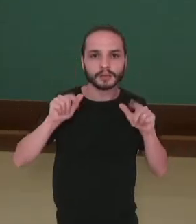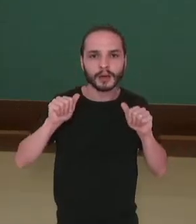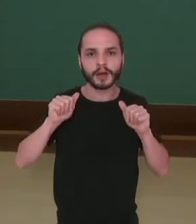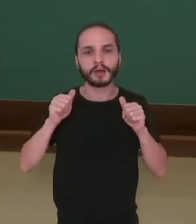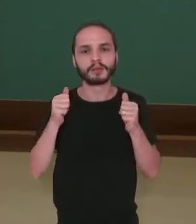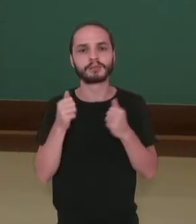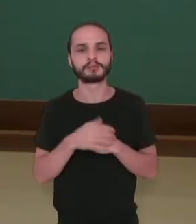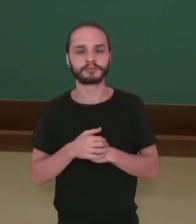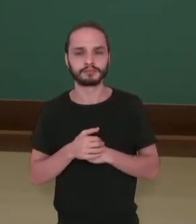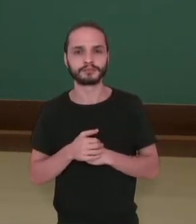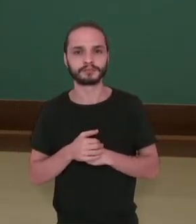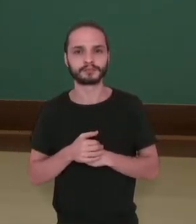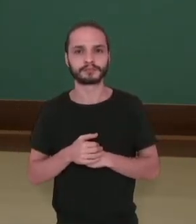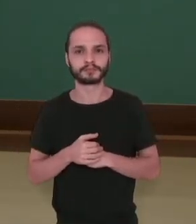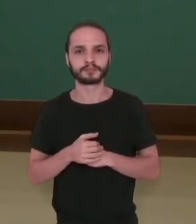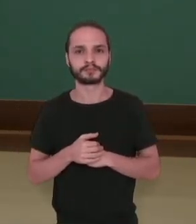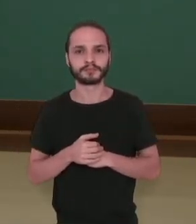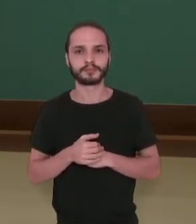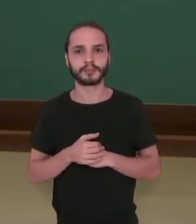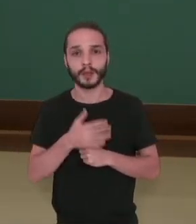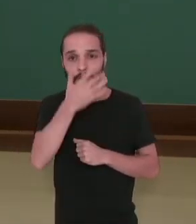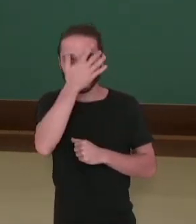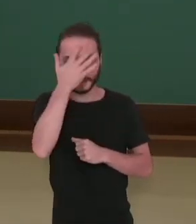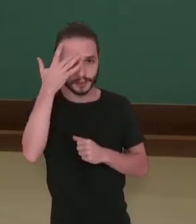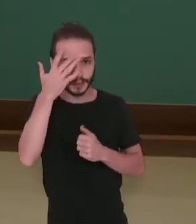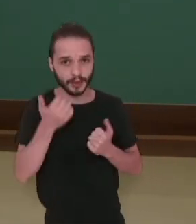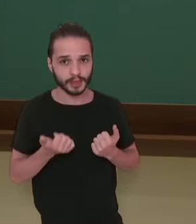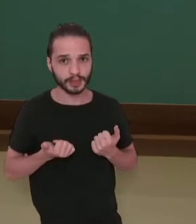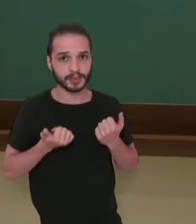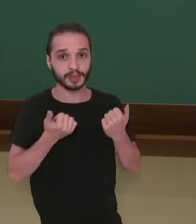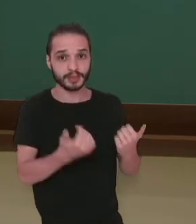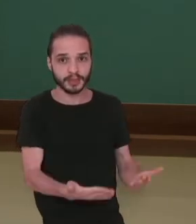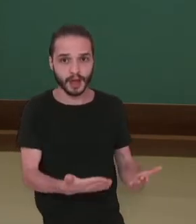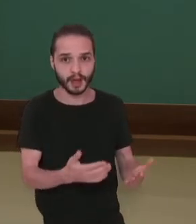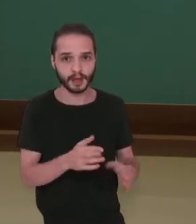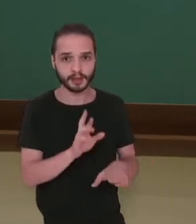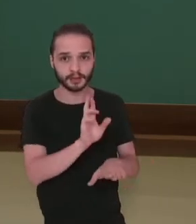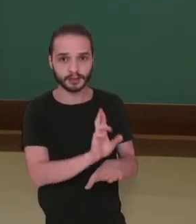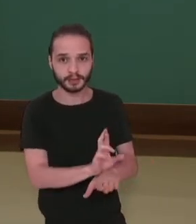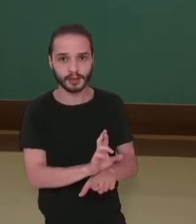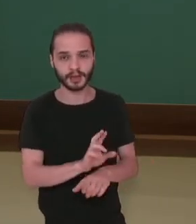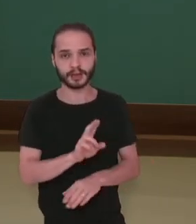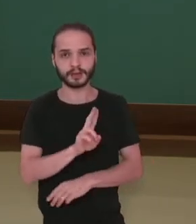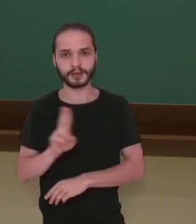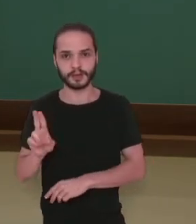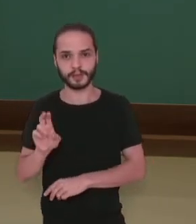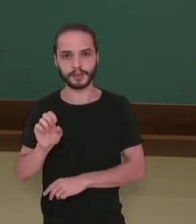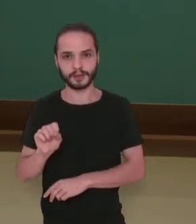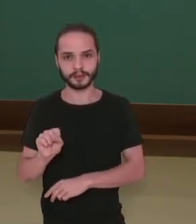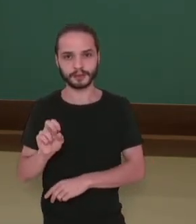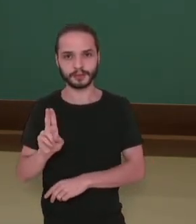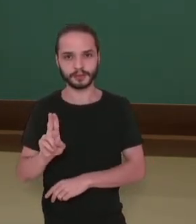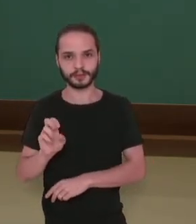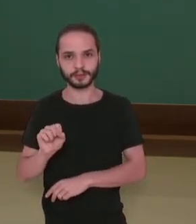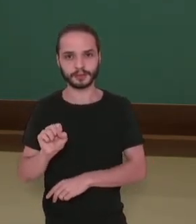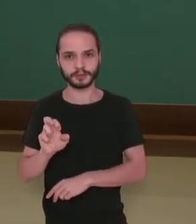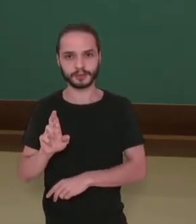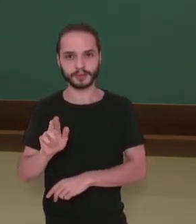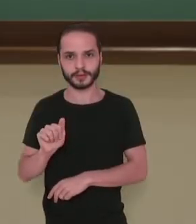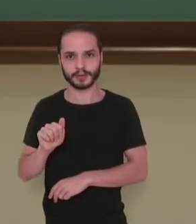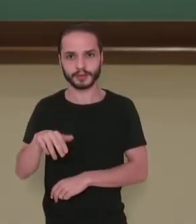tá? Aquele que doava um feudo se chamava suzerano e o que recebia era o